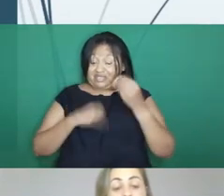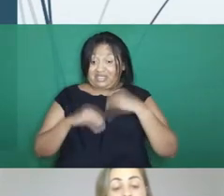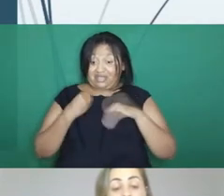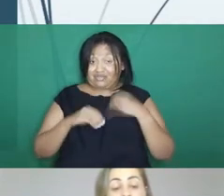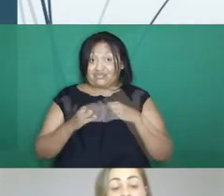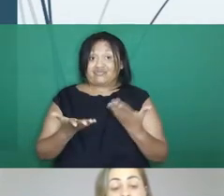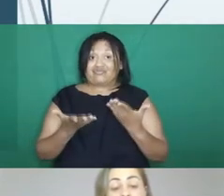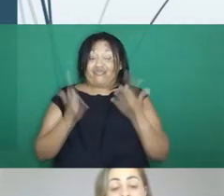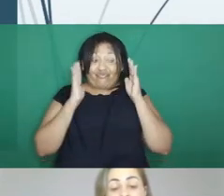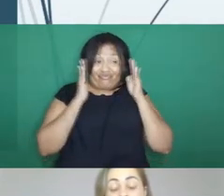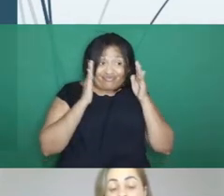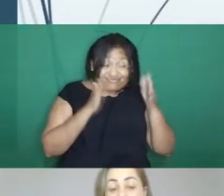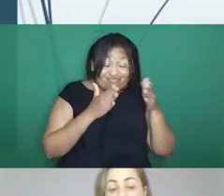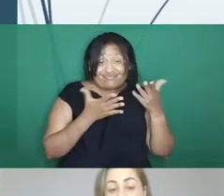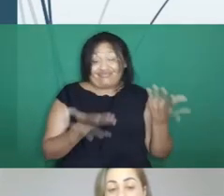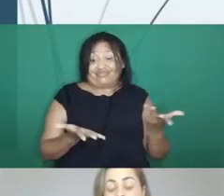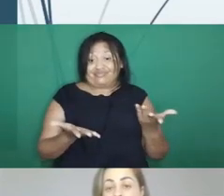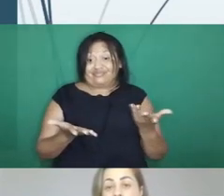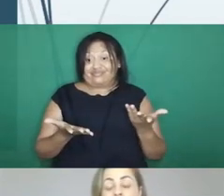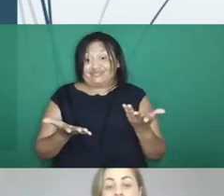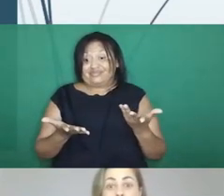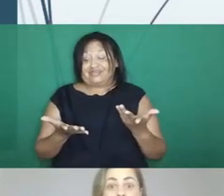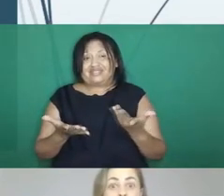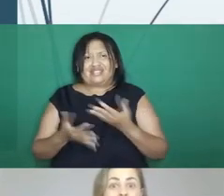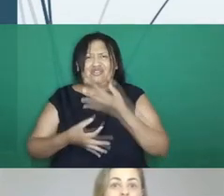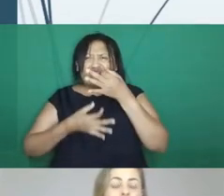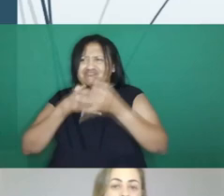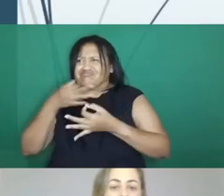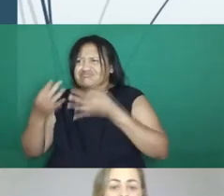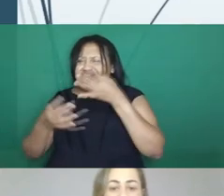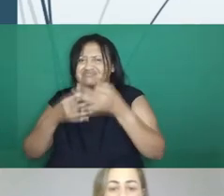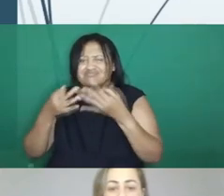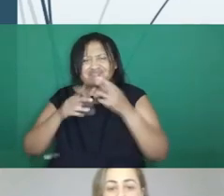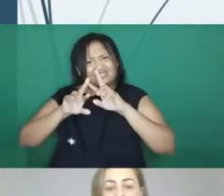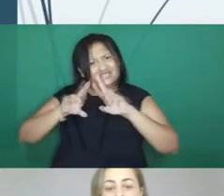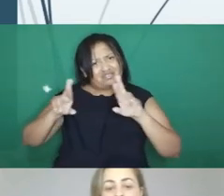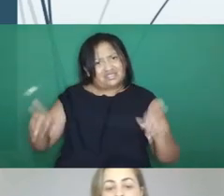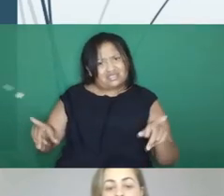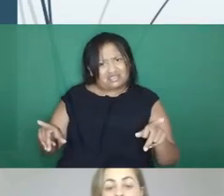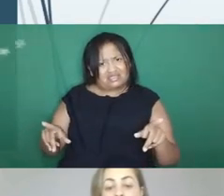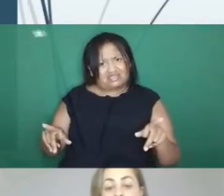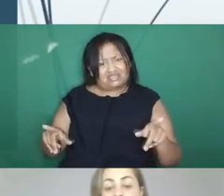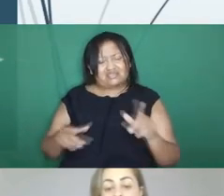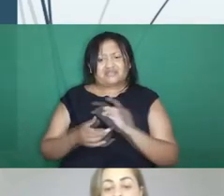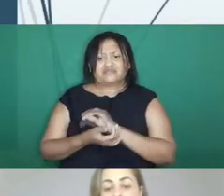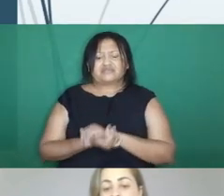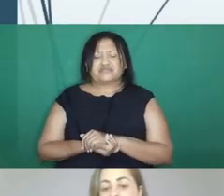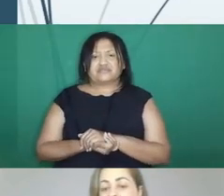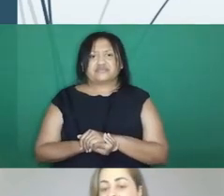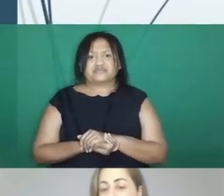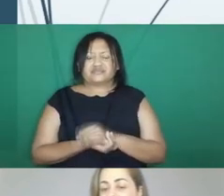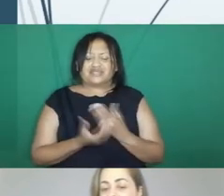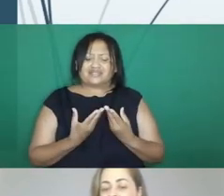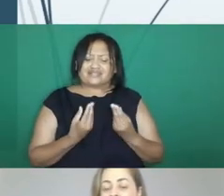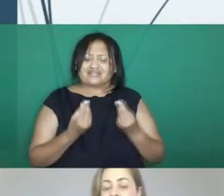a normal o flat Speed que seria o discurso anormal né diferente nós